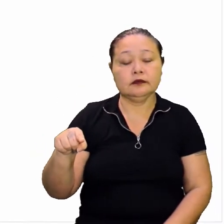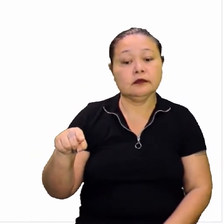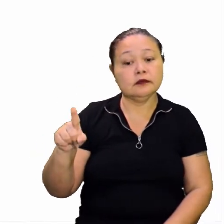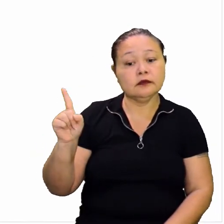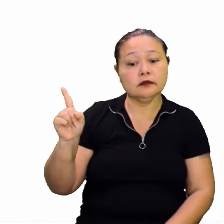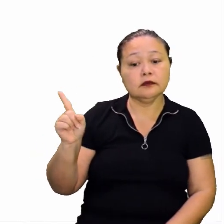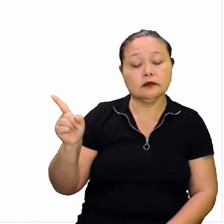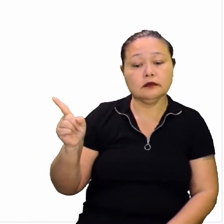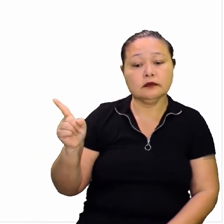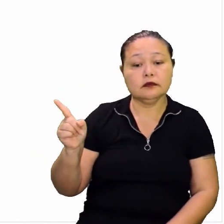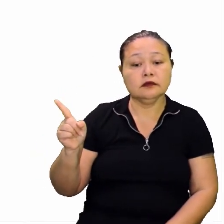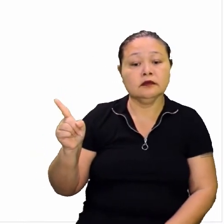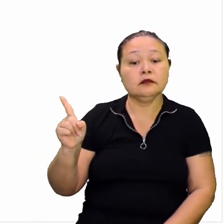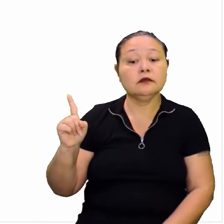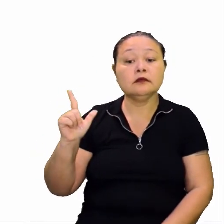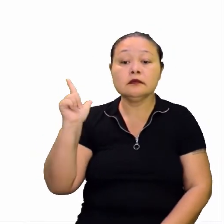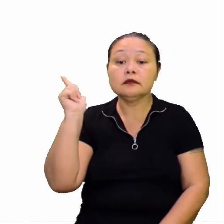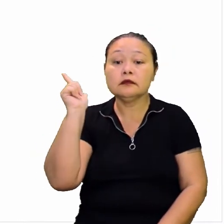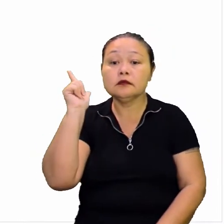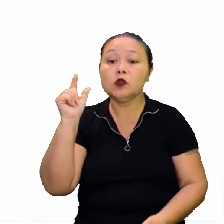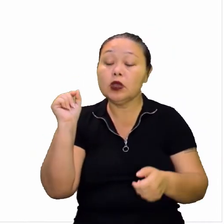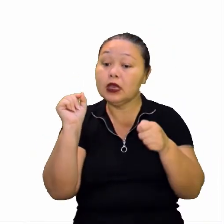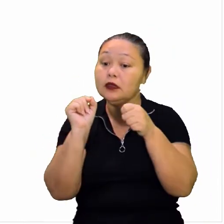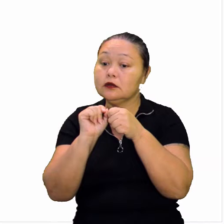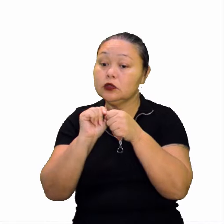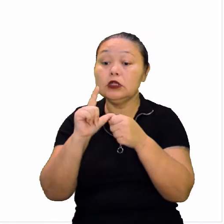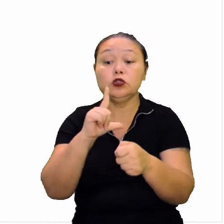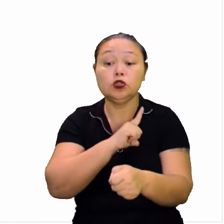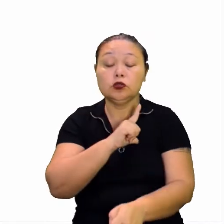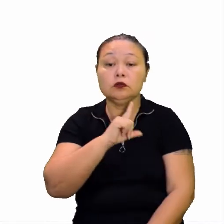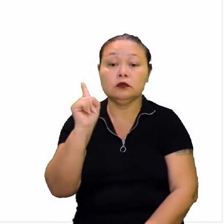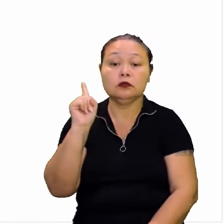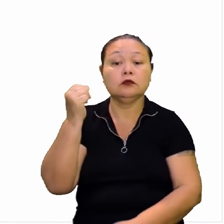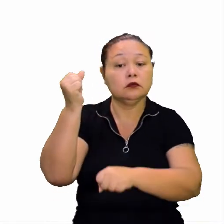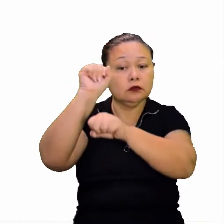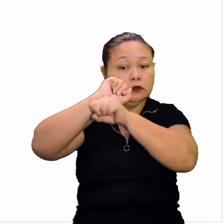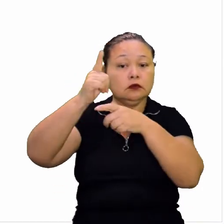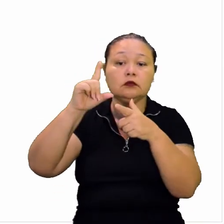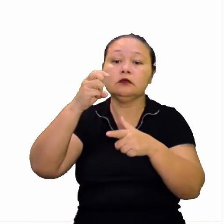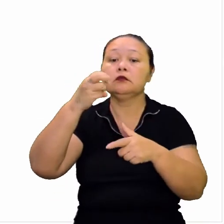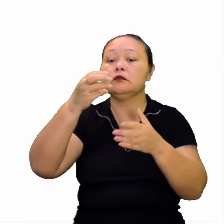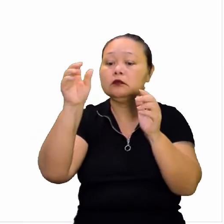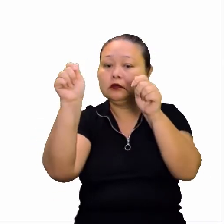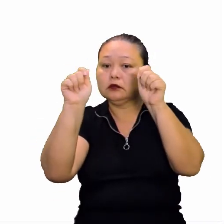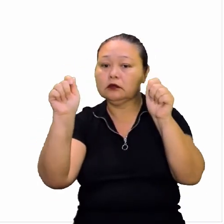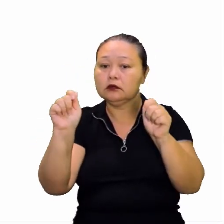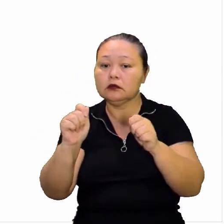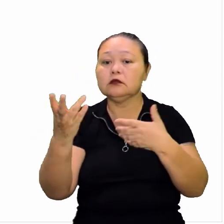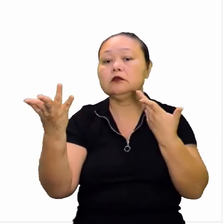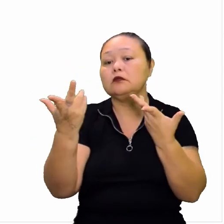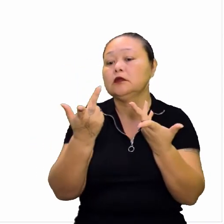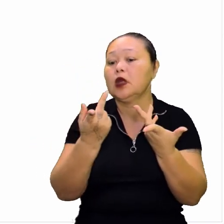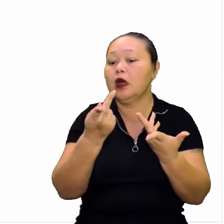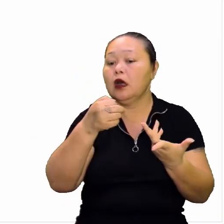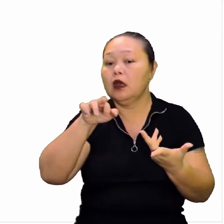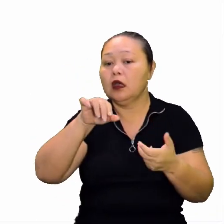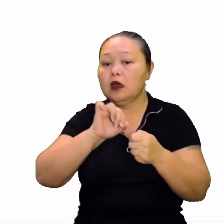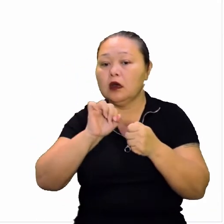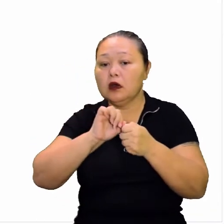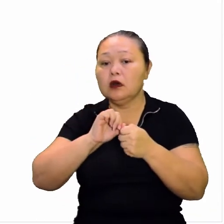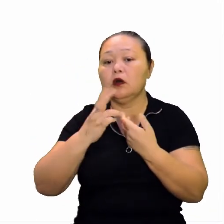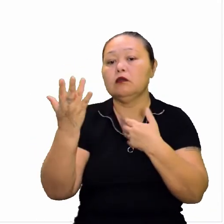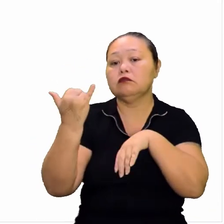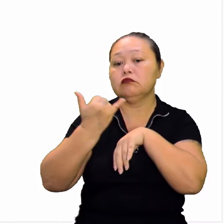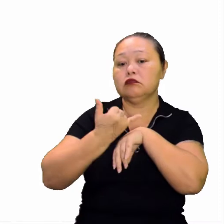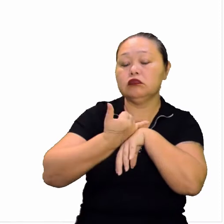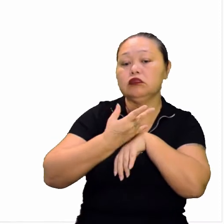E olha só o que eles produziam, o que eles tinham. Escravos, cerâmica, cereais, metalurgia, o vidro, o